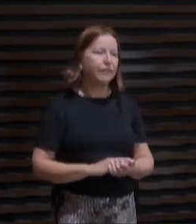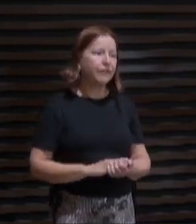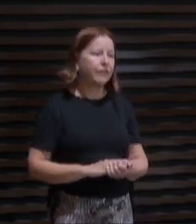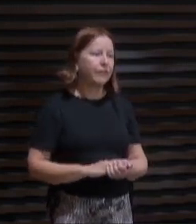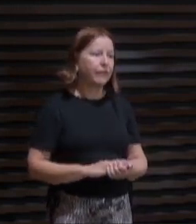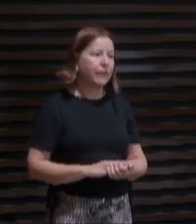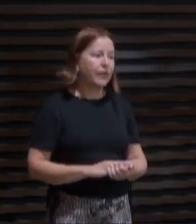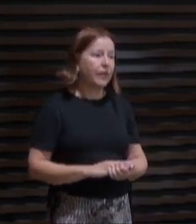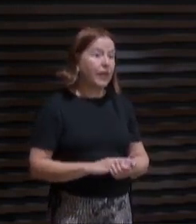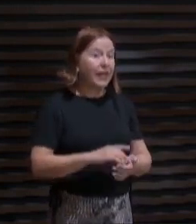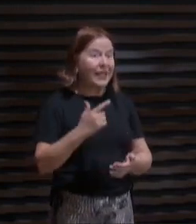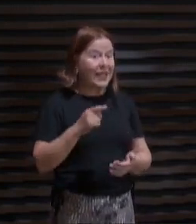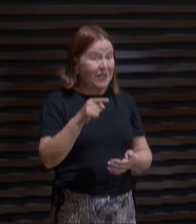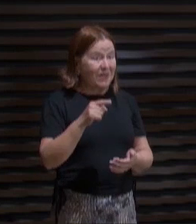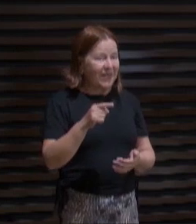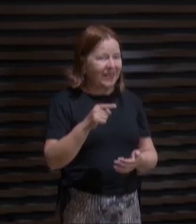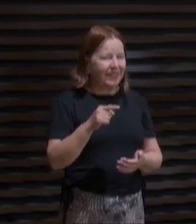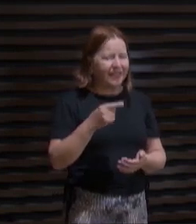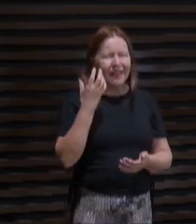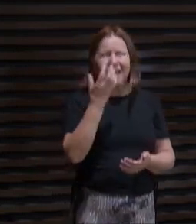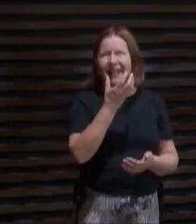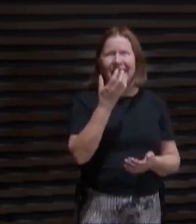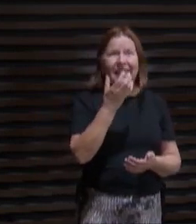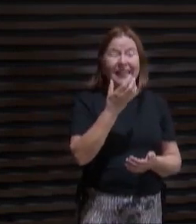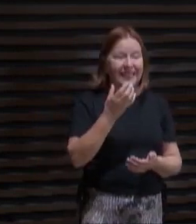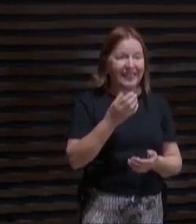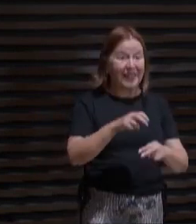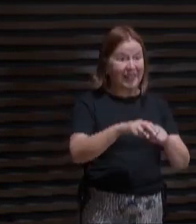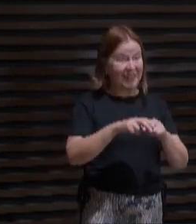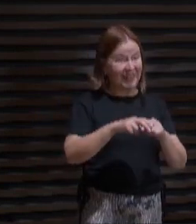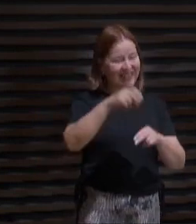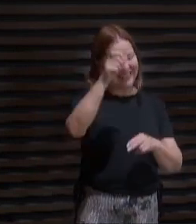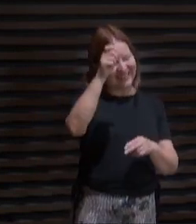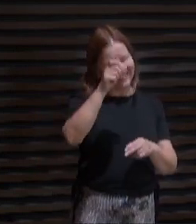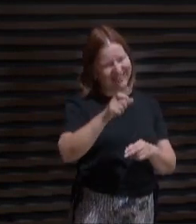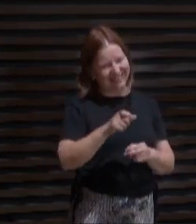Sem você se apaixonar novamente pela pessoa